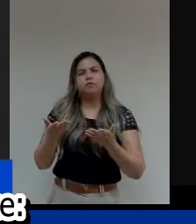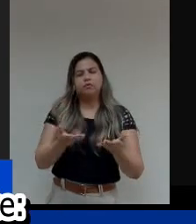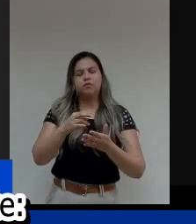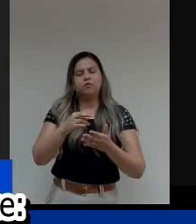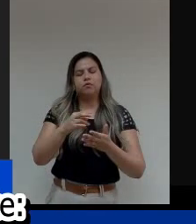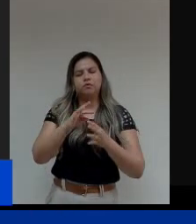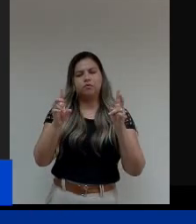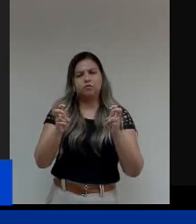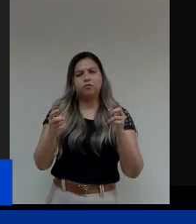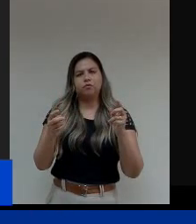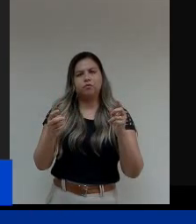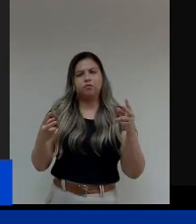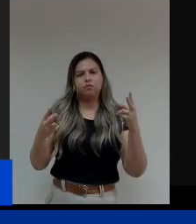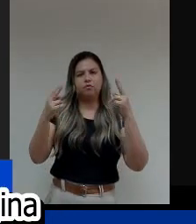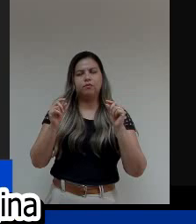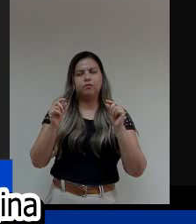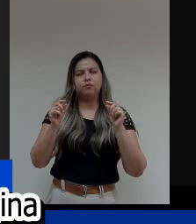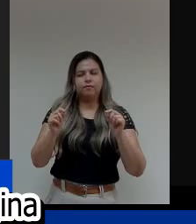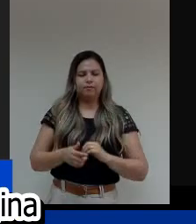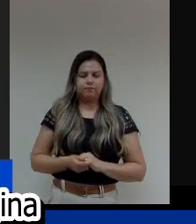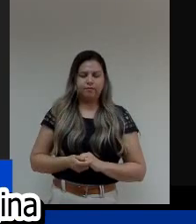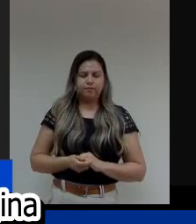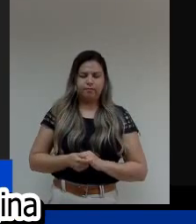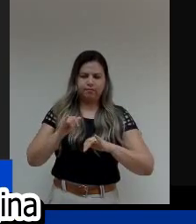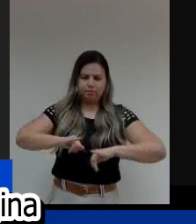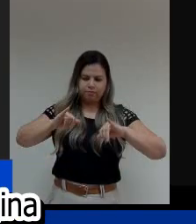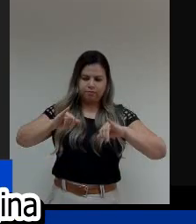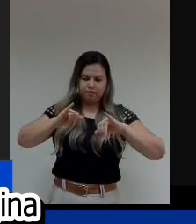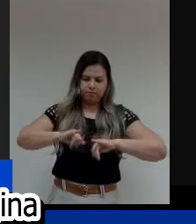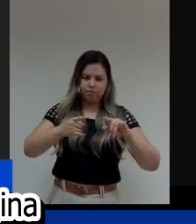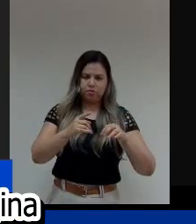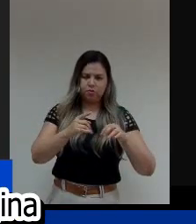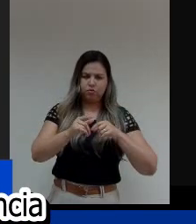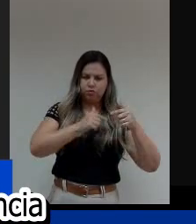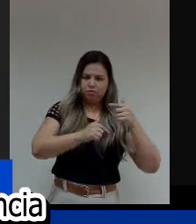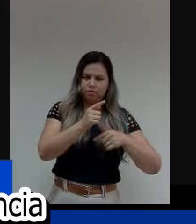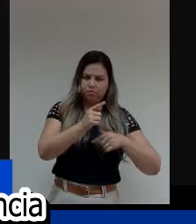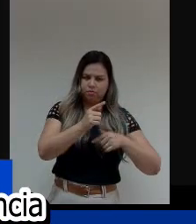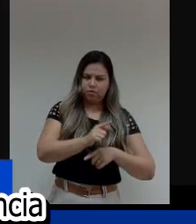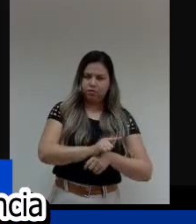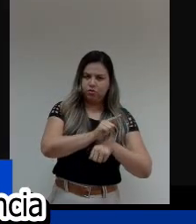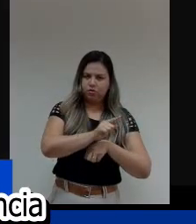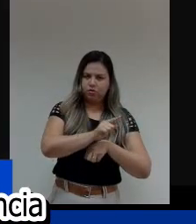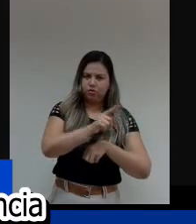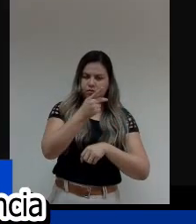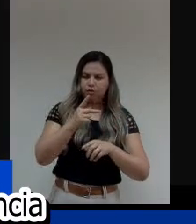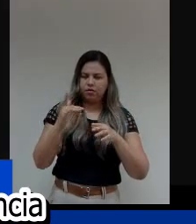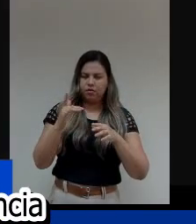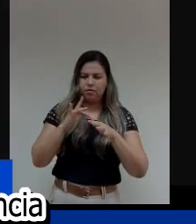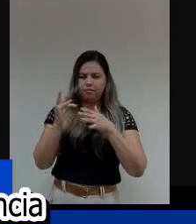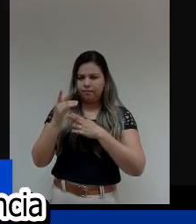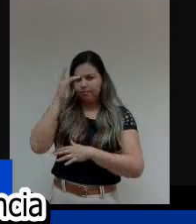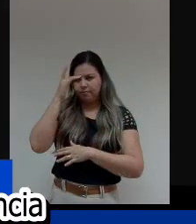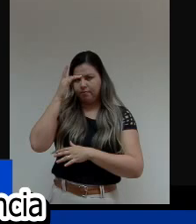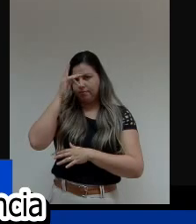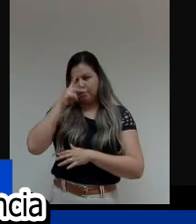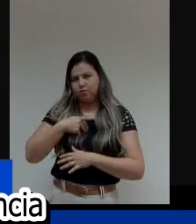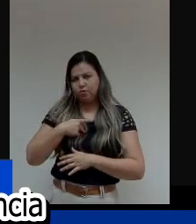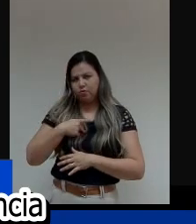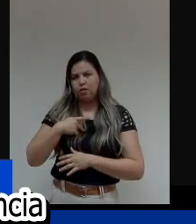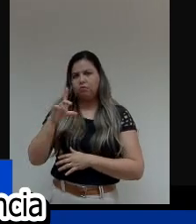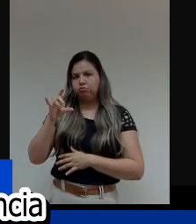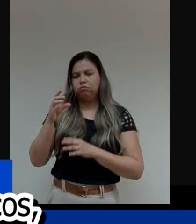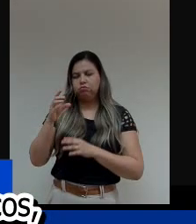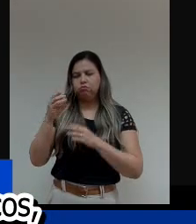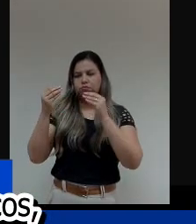trecho seguinte. A divulgação da gestão do candidato na página pessoal dele, nas redes sociais, e